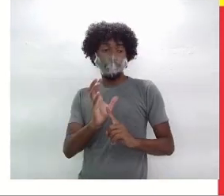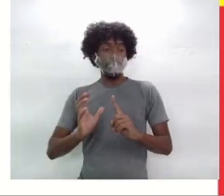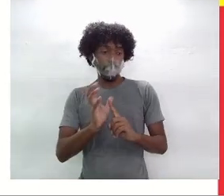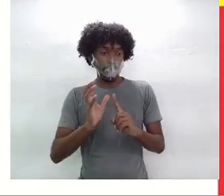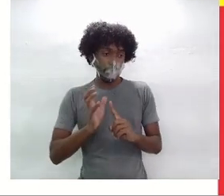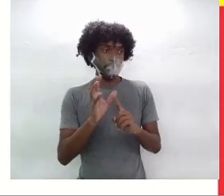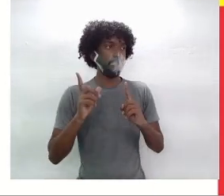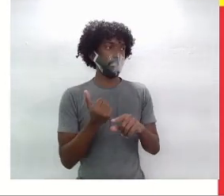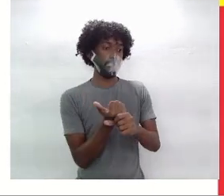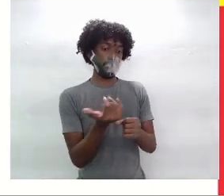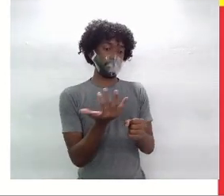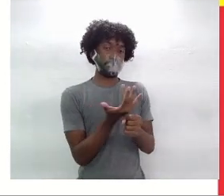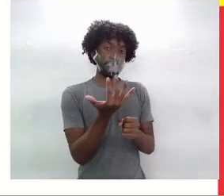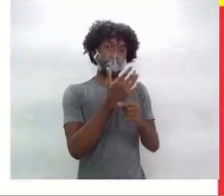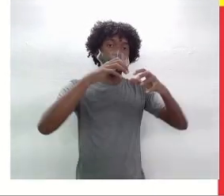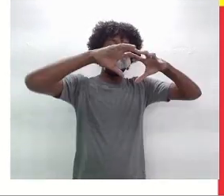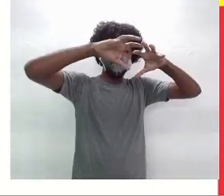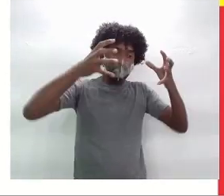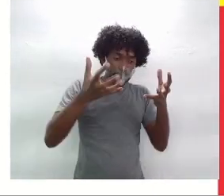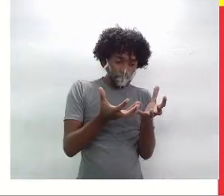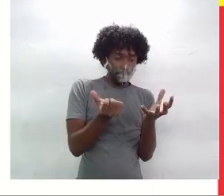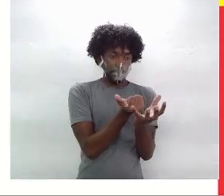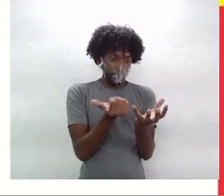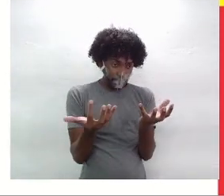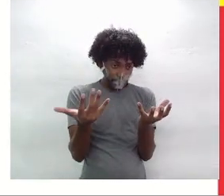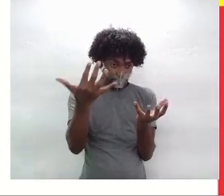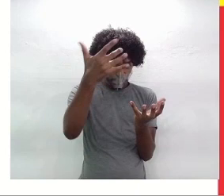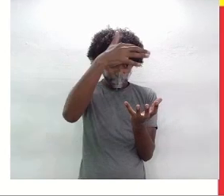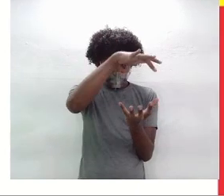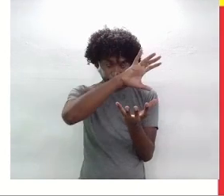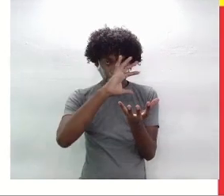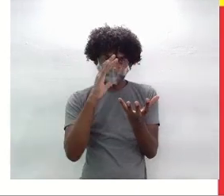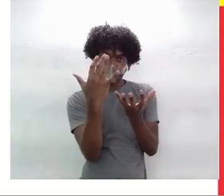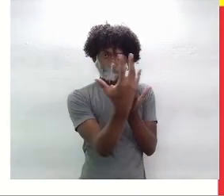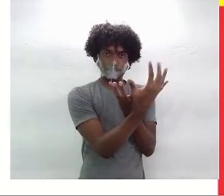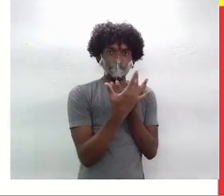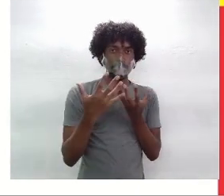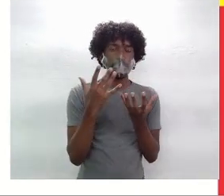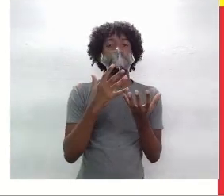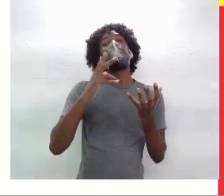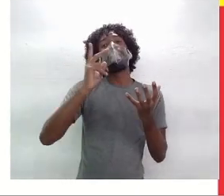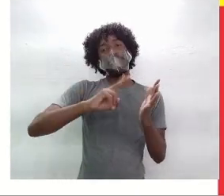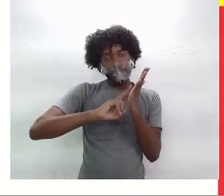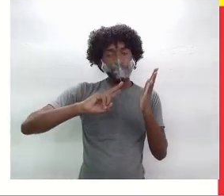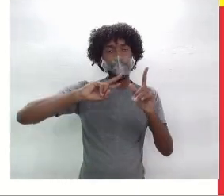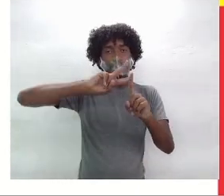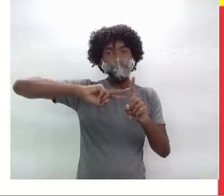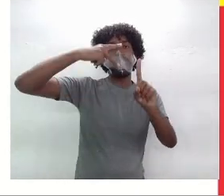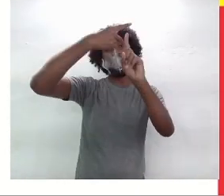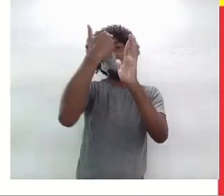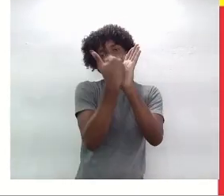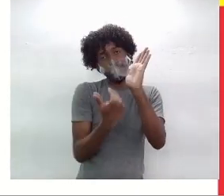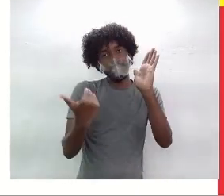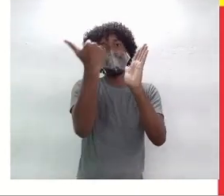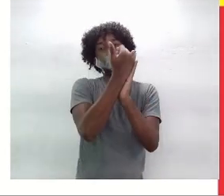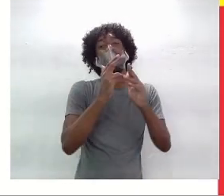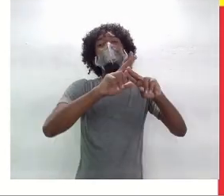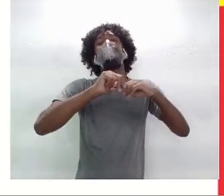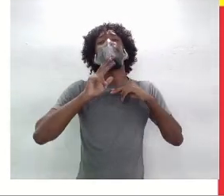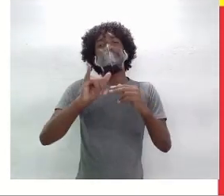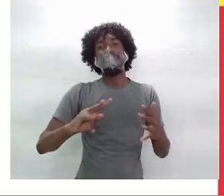emissão desses gases de efeito estufa na nossa atmosfera. E, consequentemente, vai